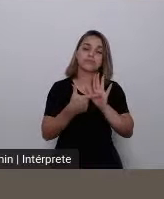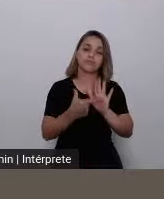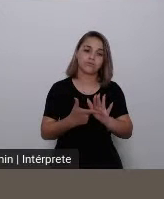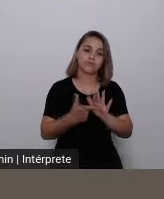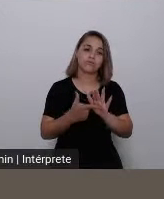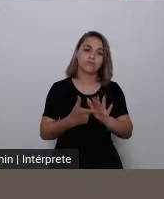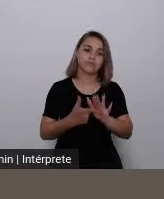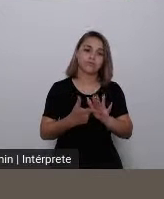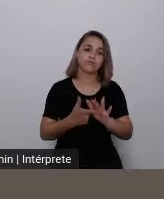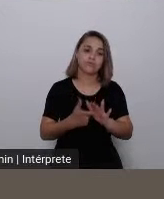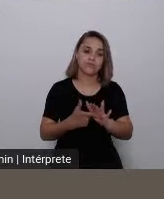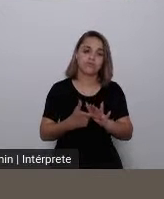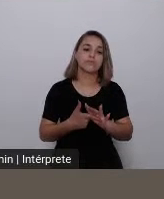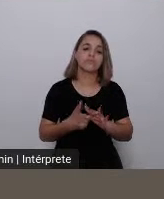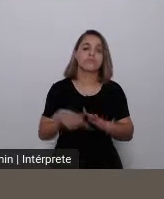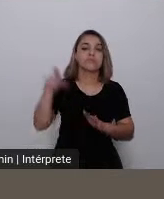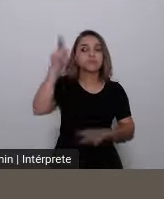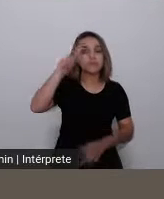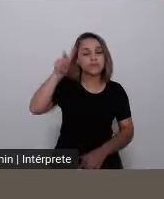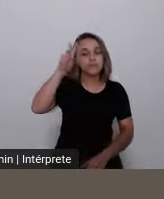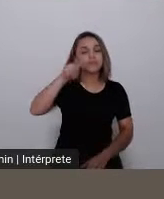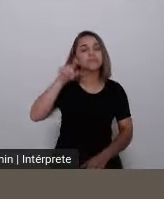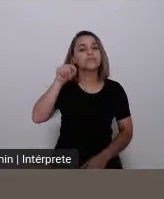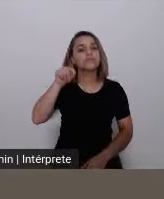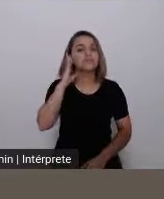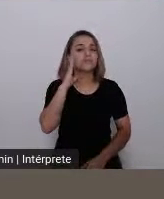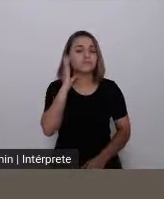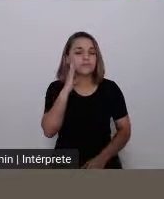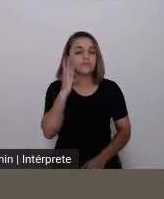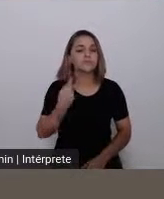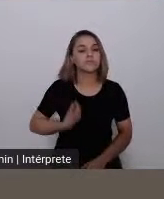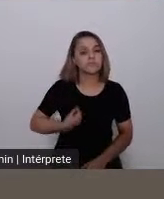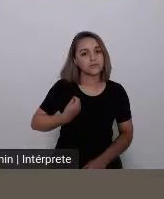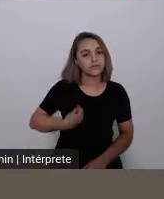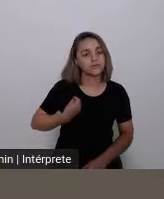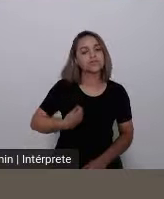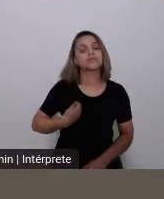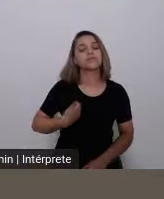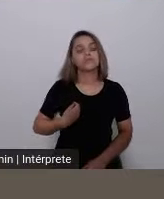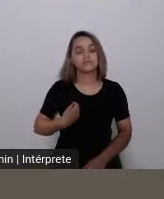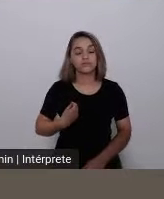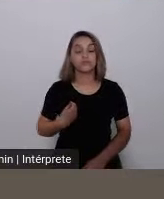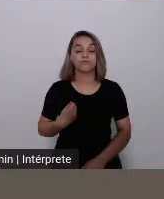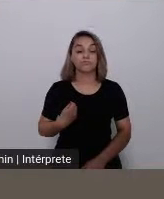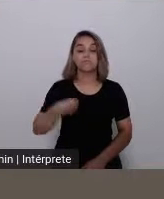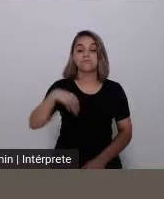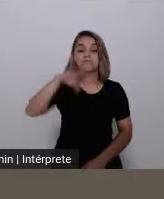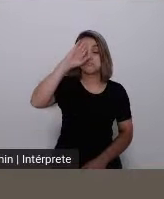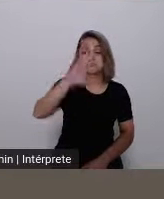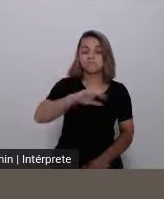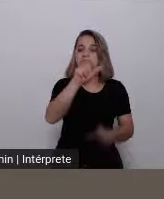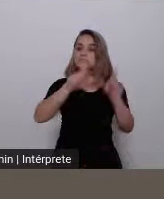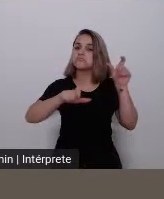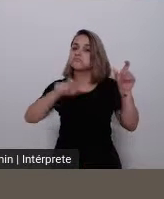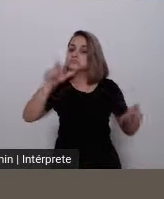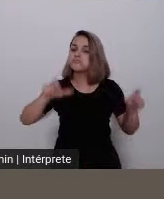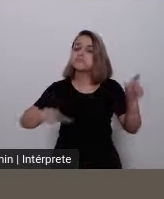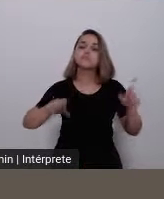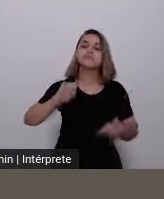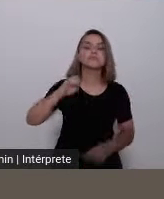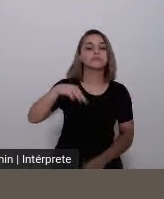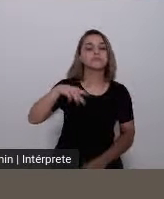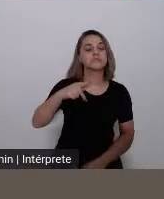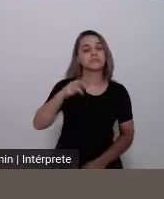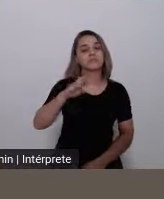educados na plástica histórica, sabendo quando muito da existência dos impressionistas principais ignorando Cézanne, é um trecho do Mário fala,